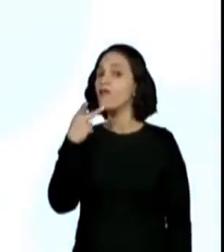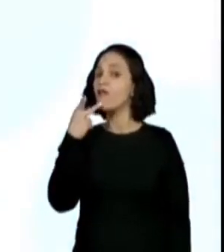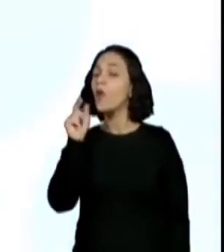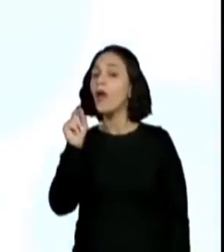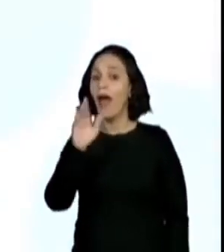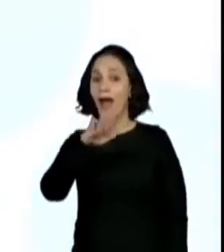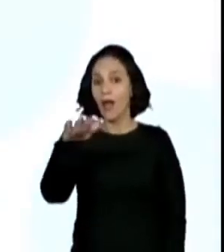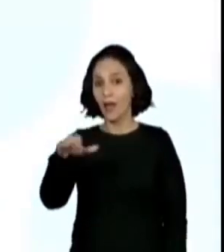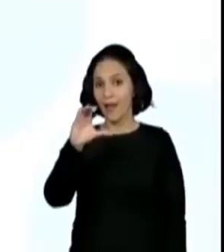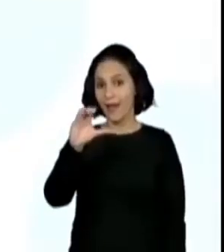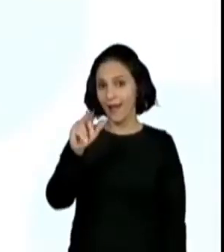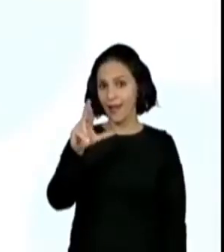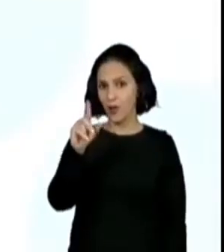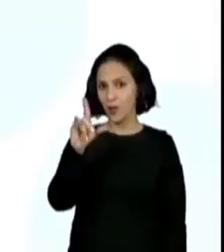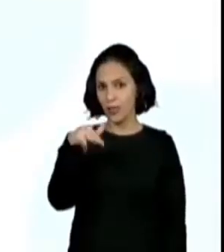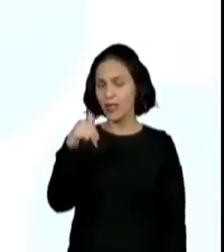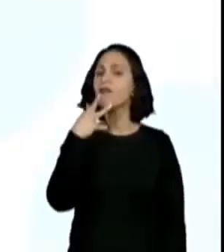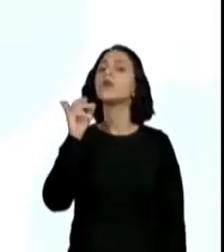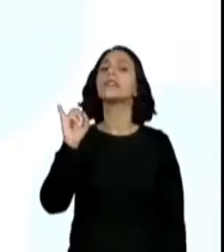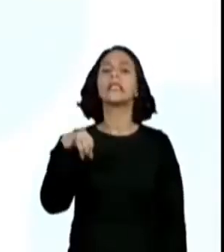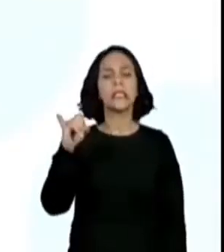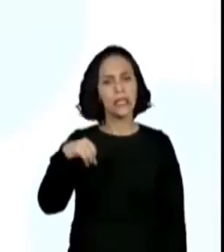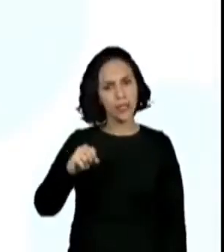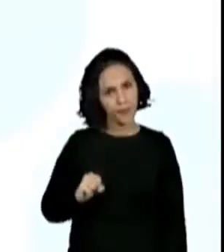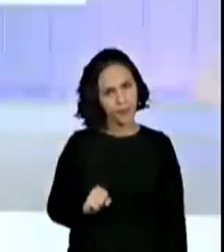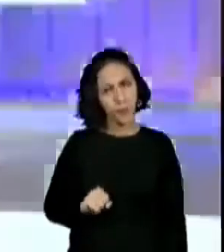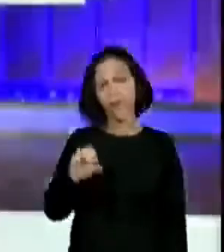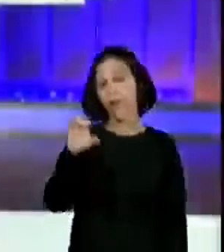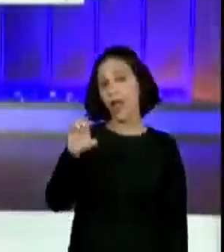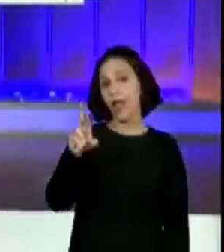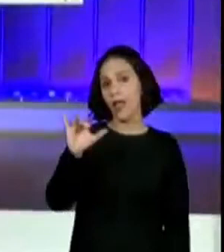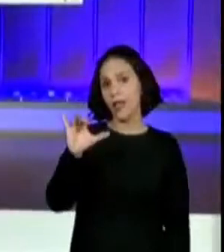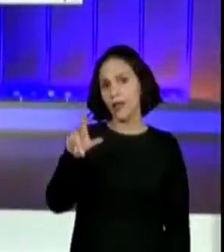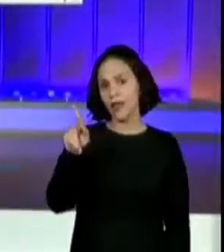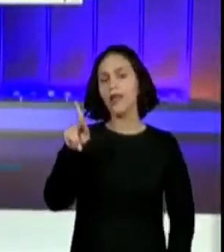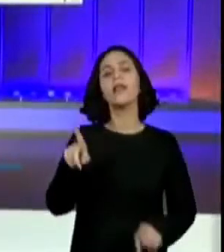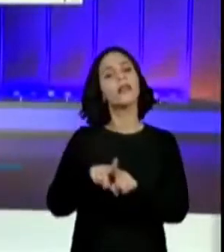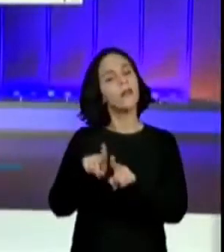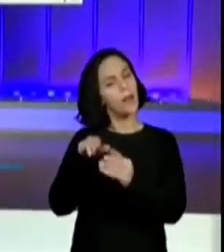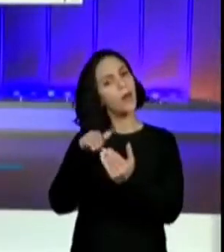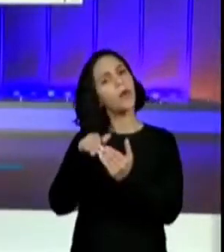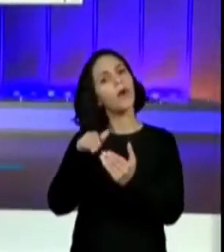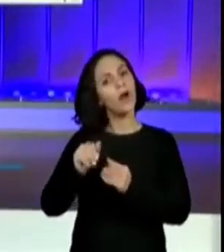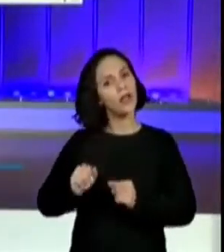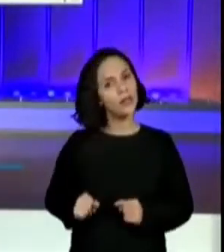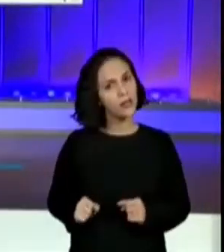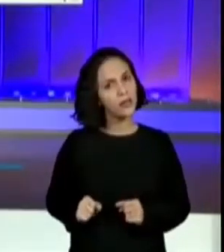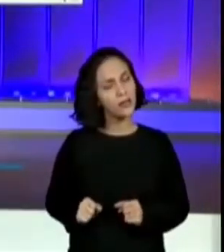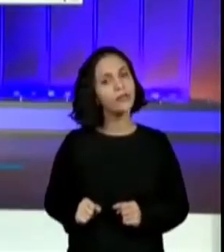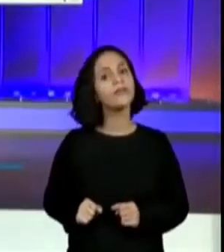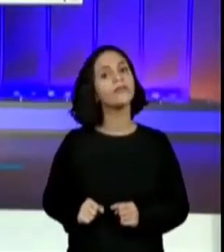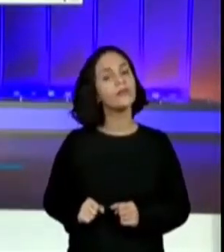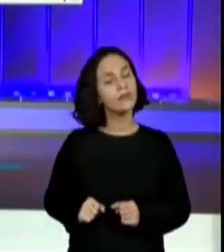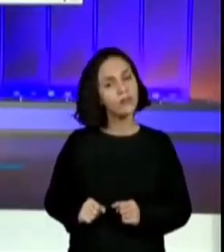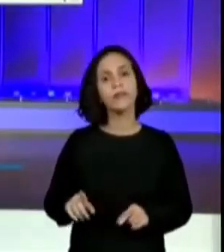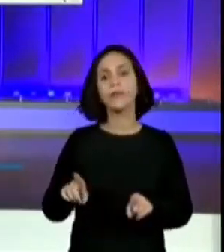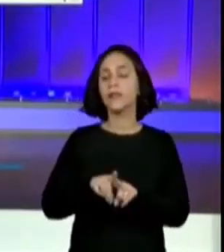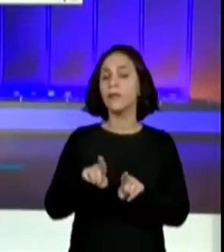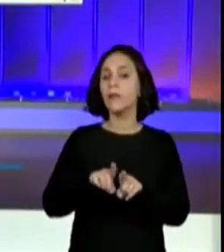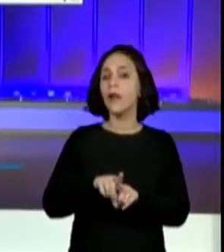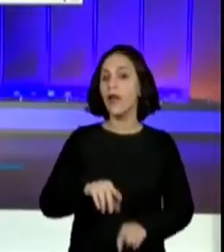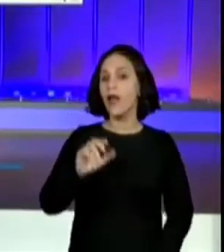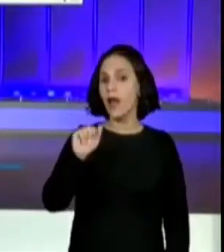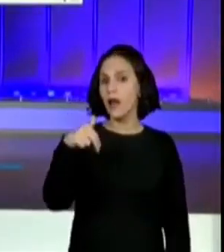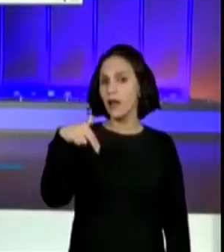sim professora regane disse que o Eric também concordou a professora Bruna falou que a aluna